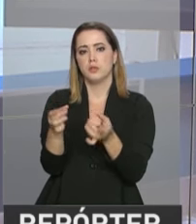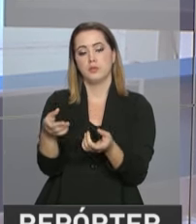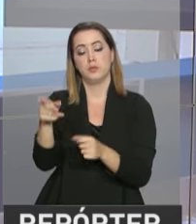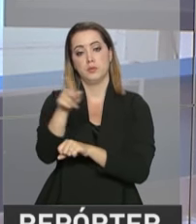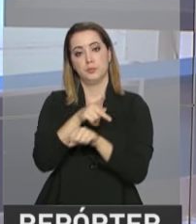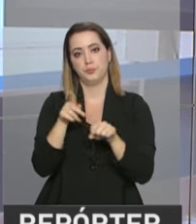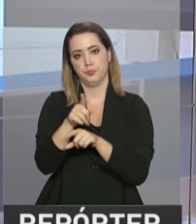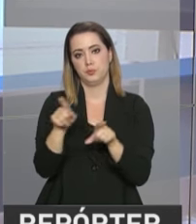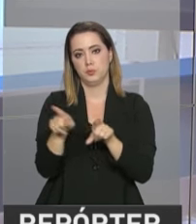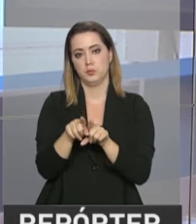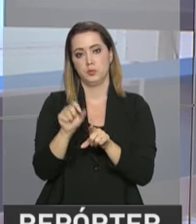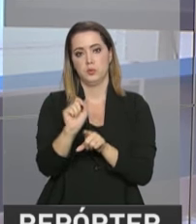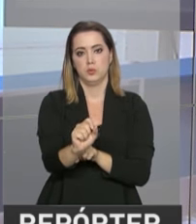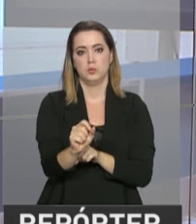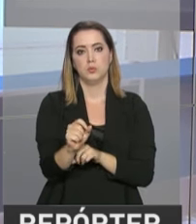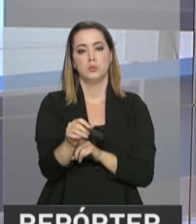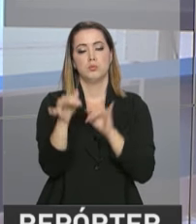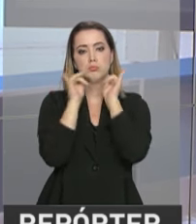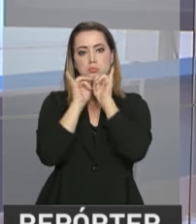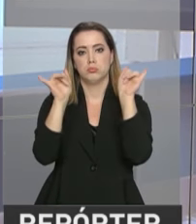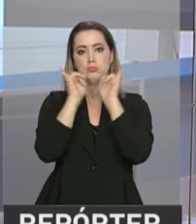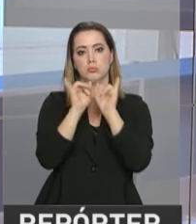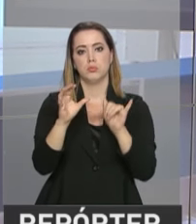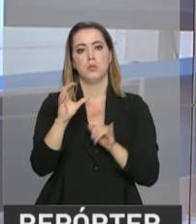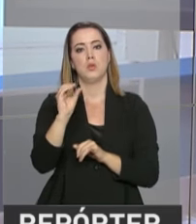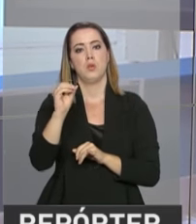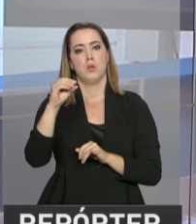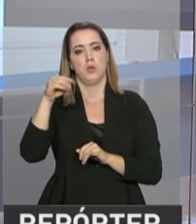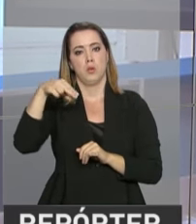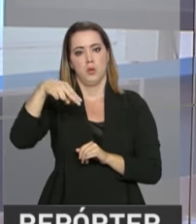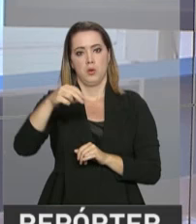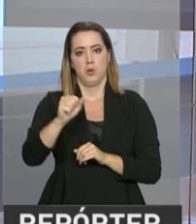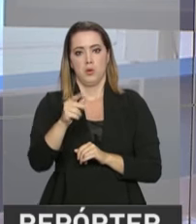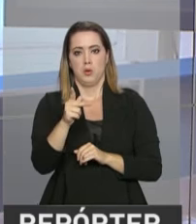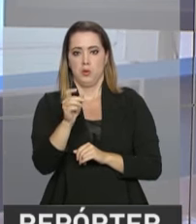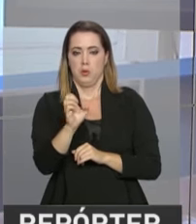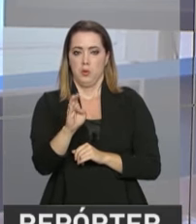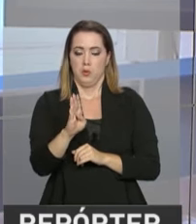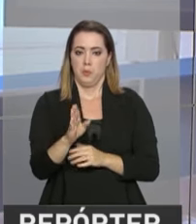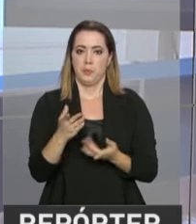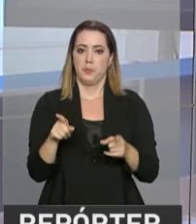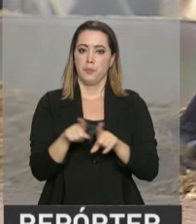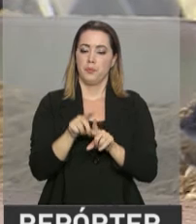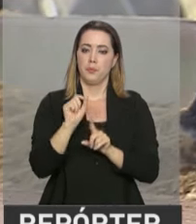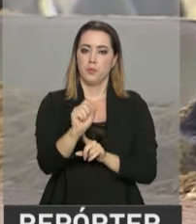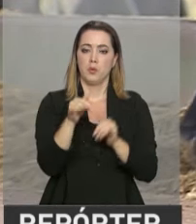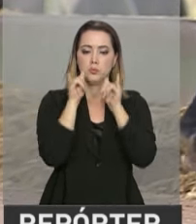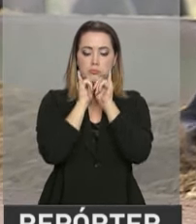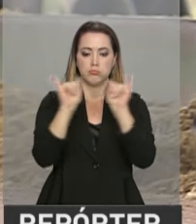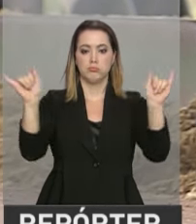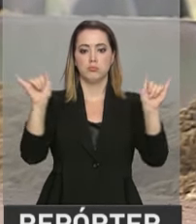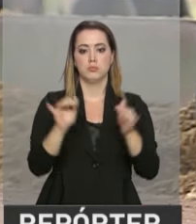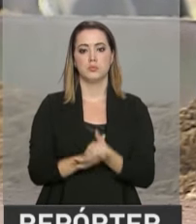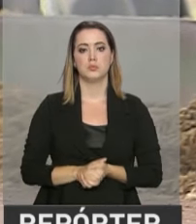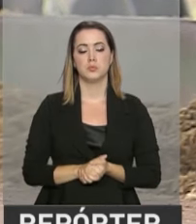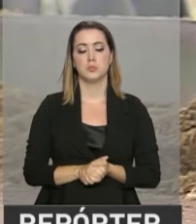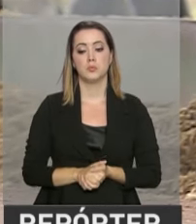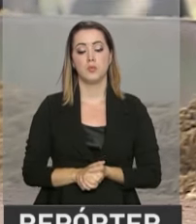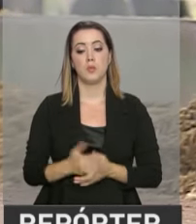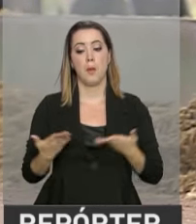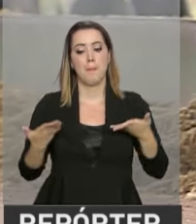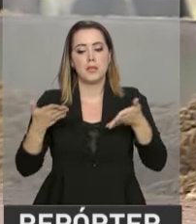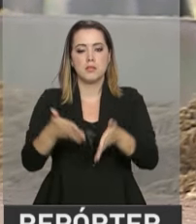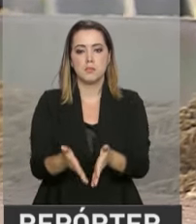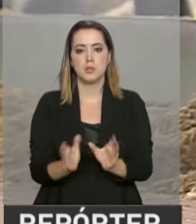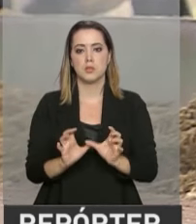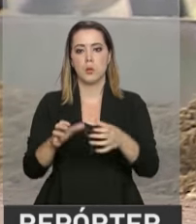país os dados foram divulgados pela Confederação da Agricultura e Pecuária do Brasil a participação do